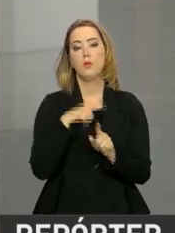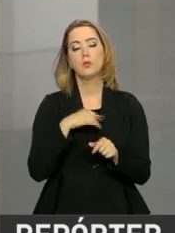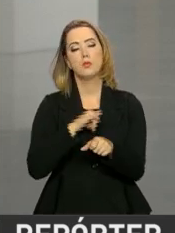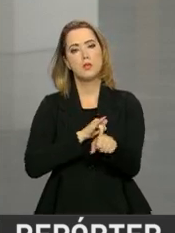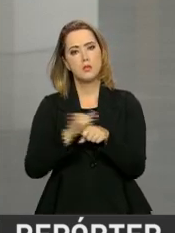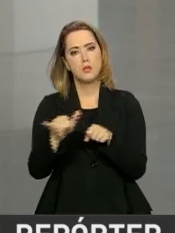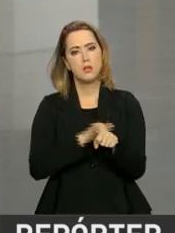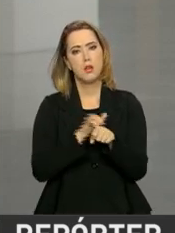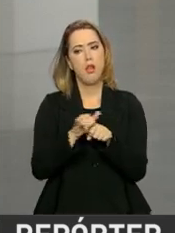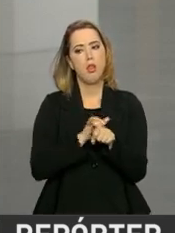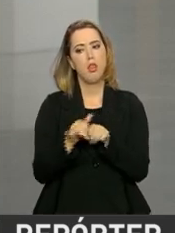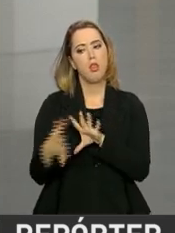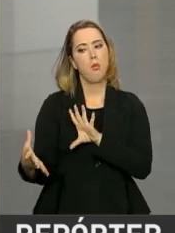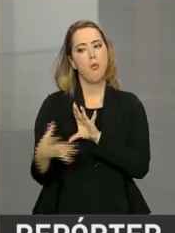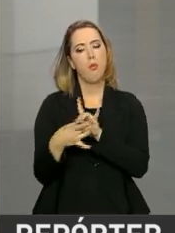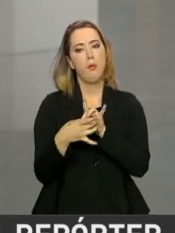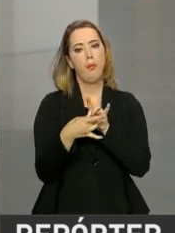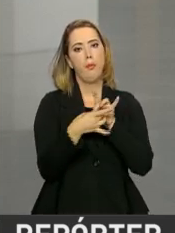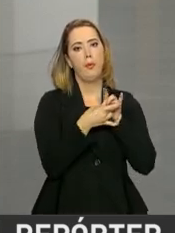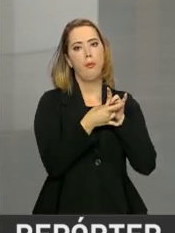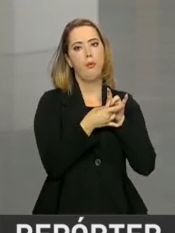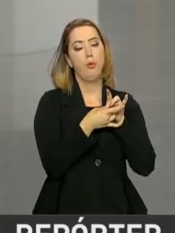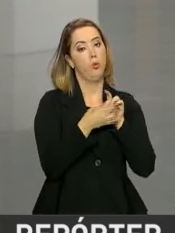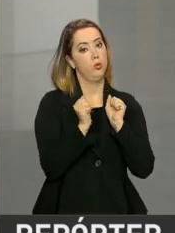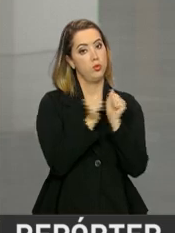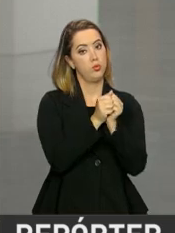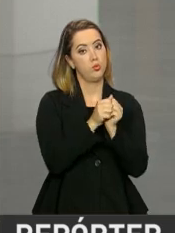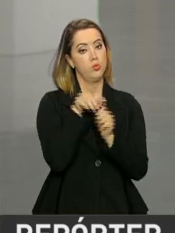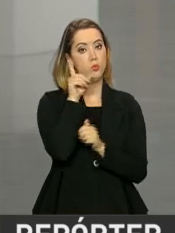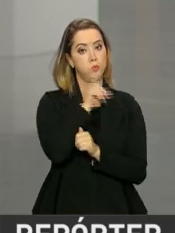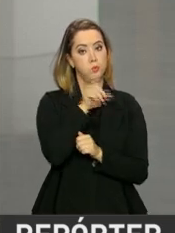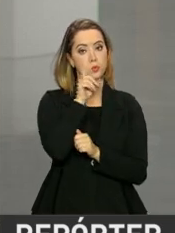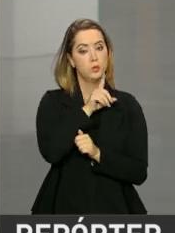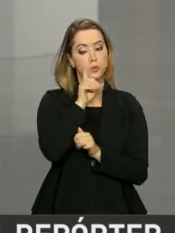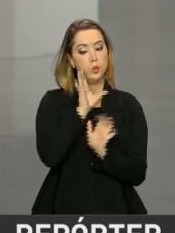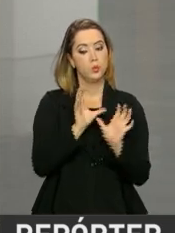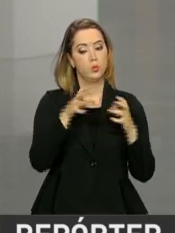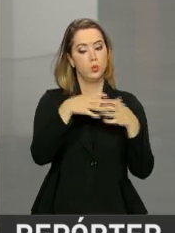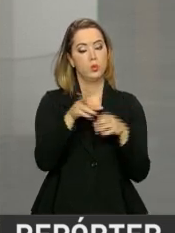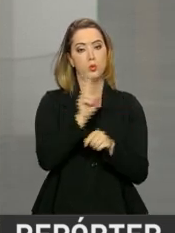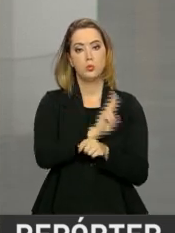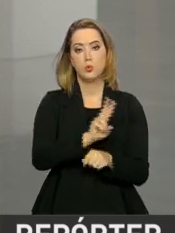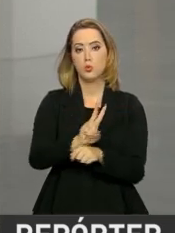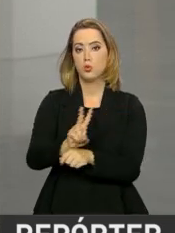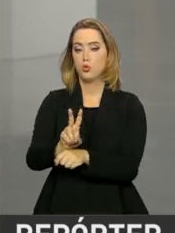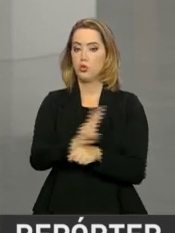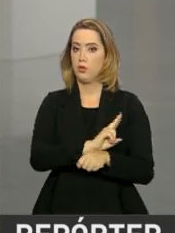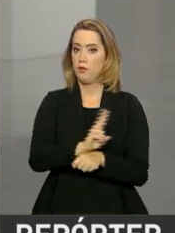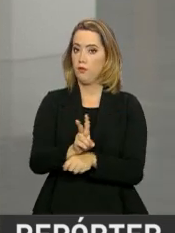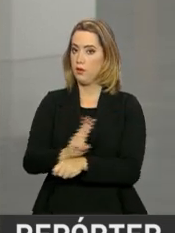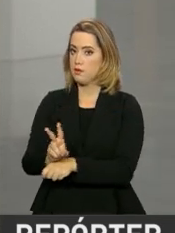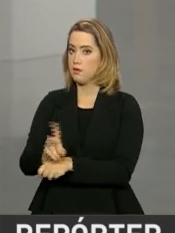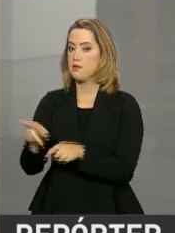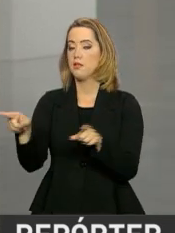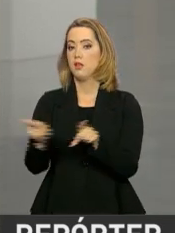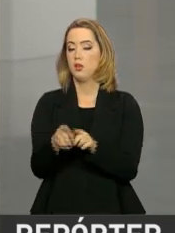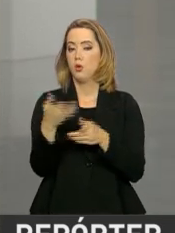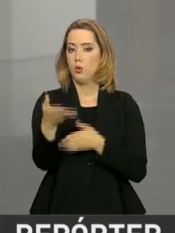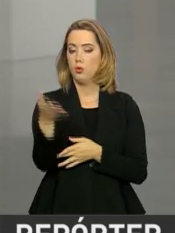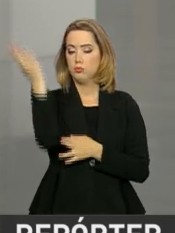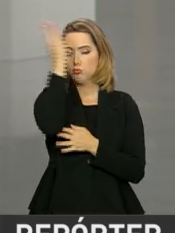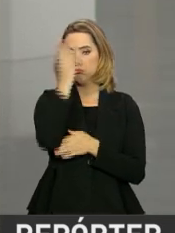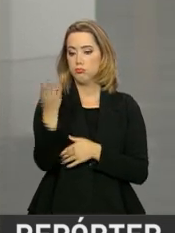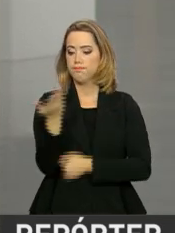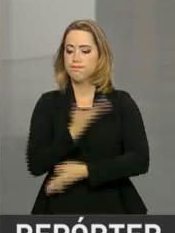país estreitar relações com os Estados Unidos na área de defesa, e é isso que o Brasil está fazendo com este diálogo